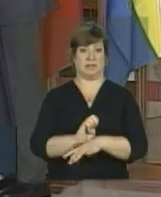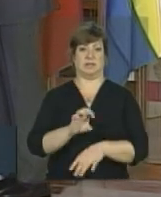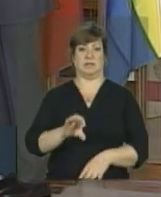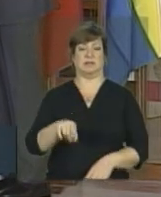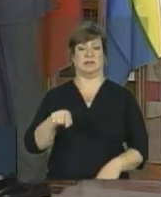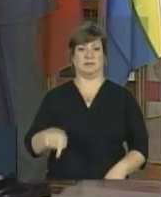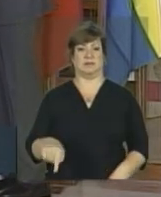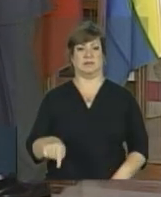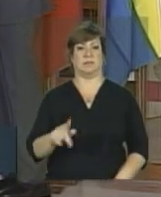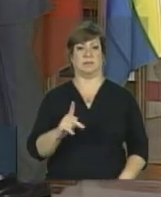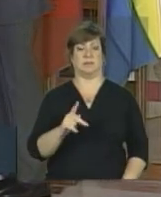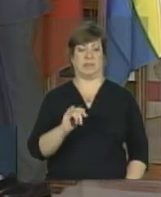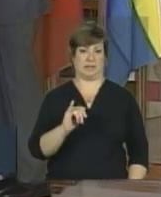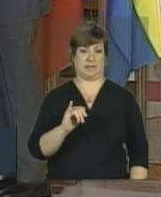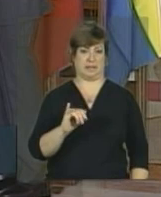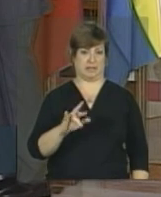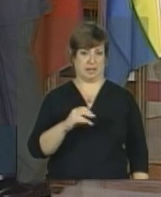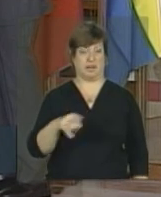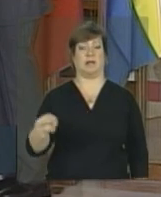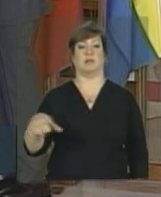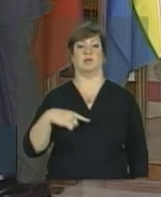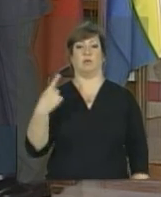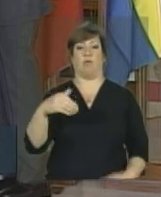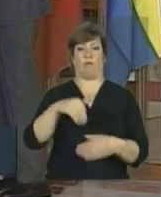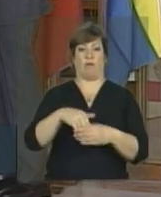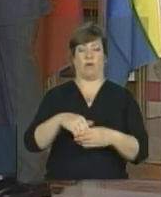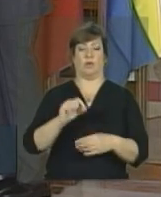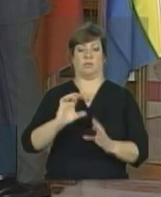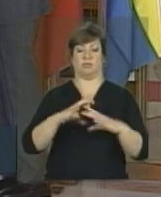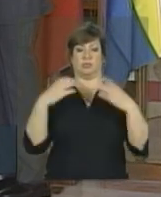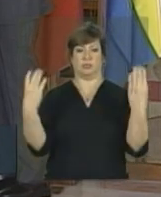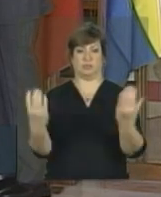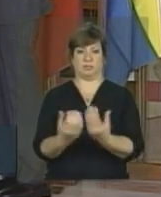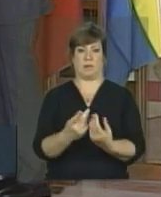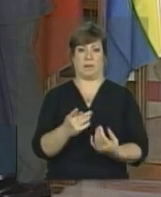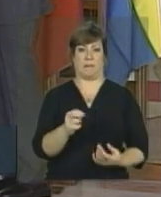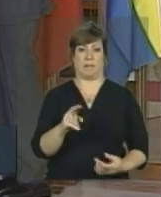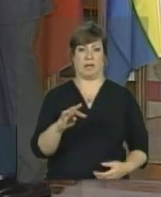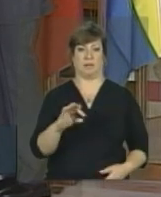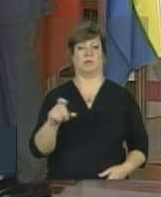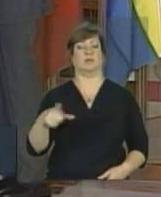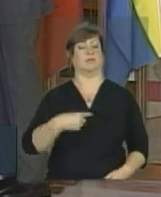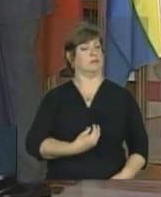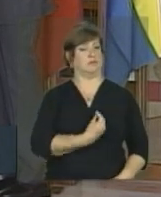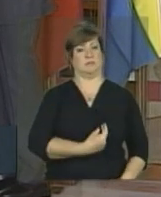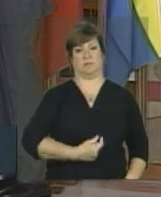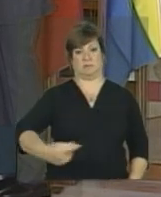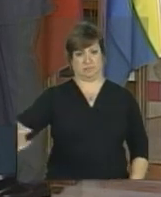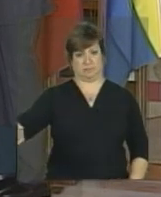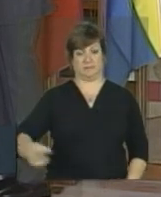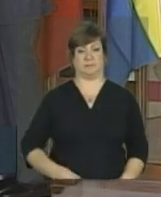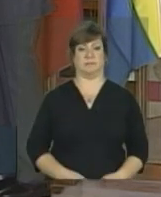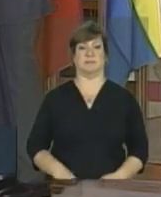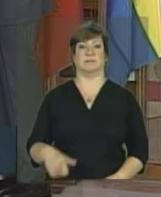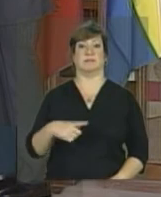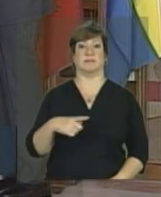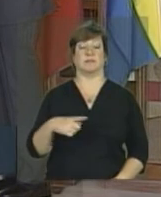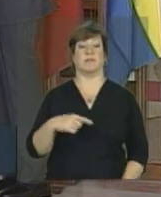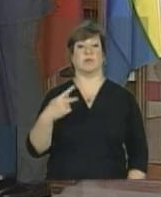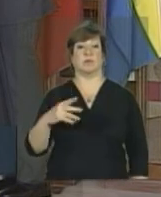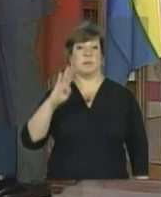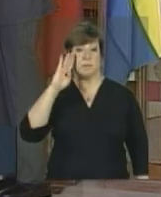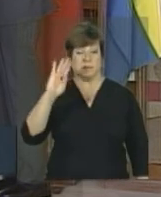Irã. Ele é eleito pela Assembleia dos Peritos para um mandato vitalício.